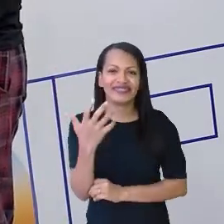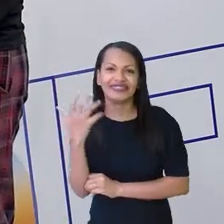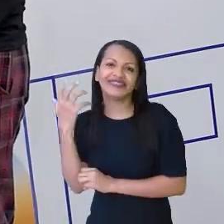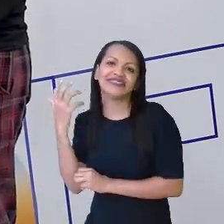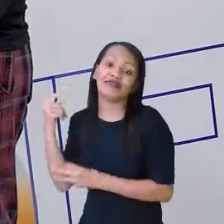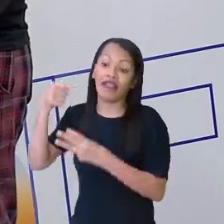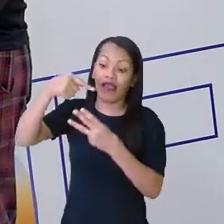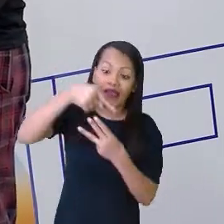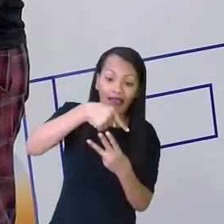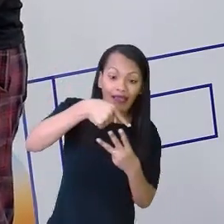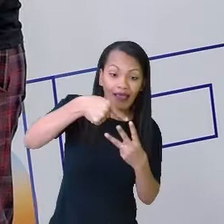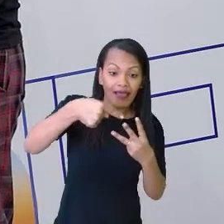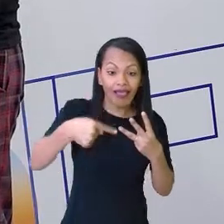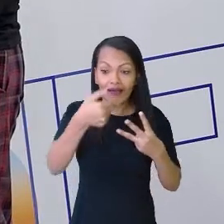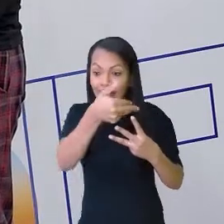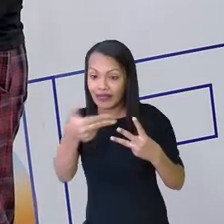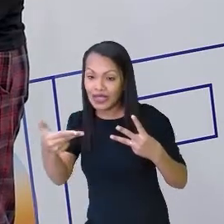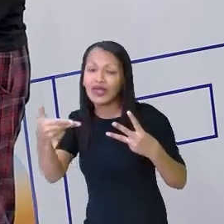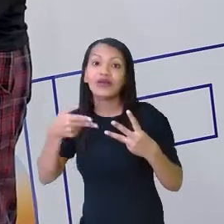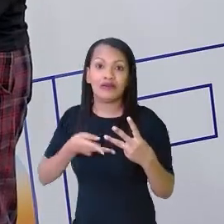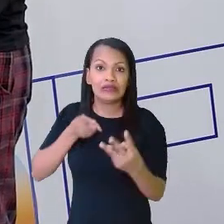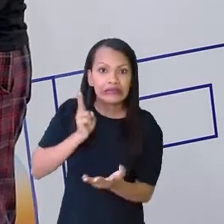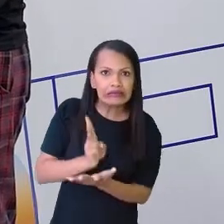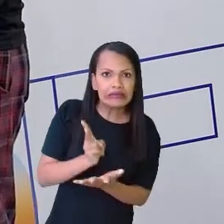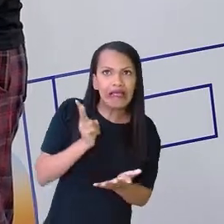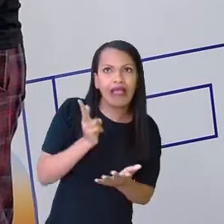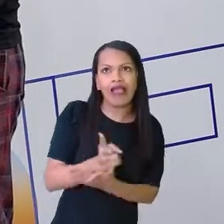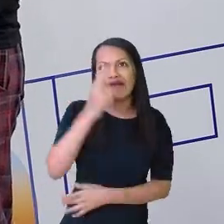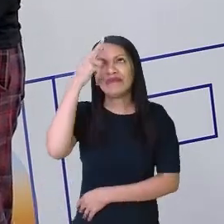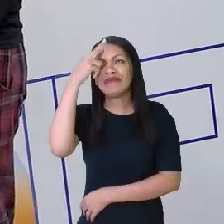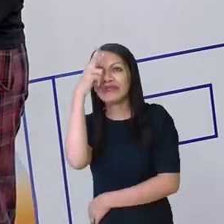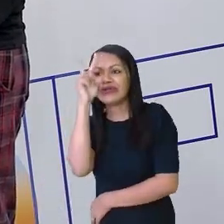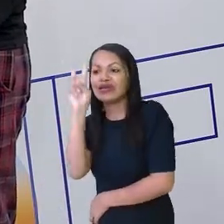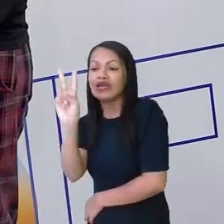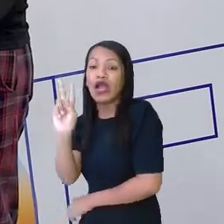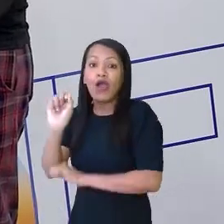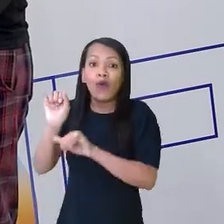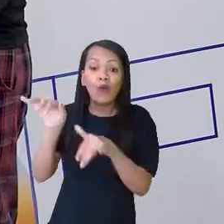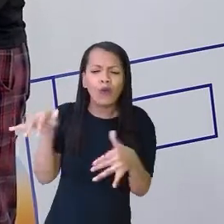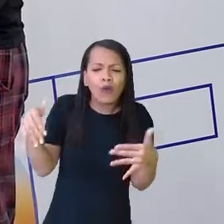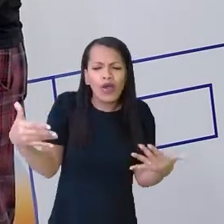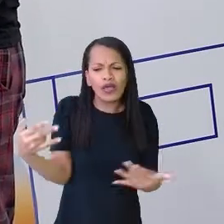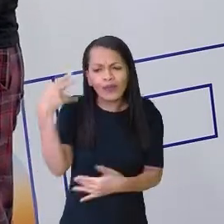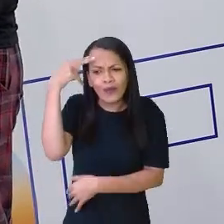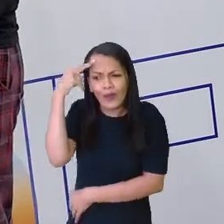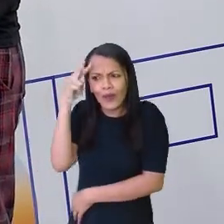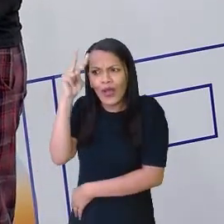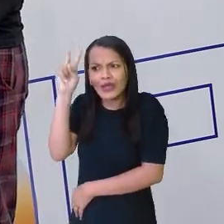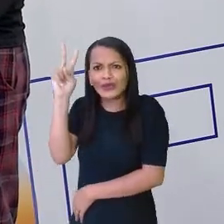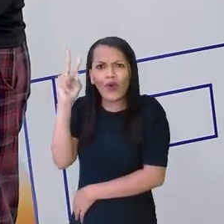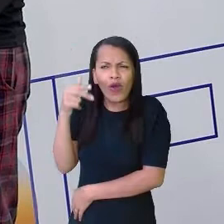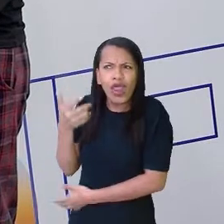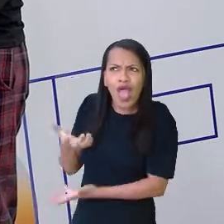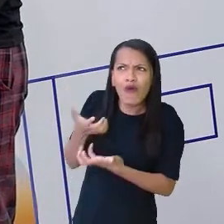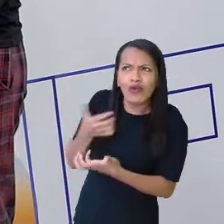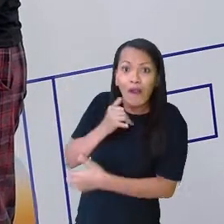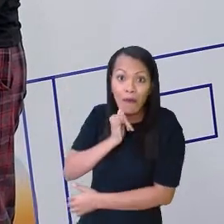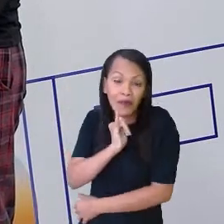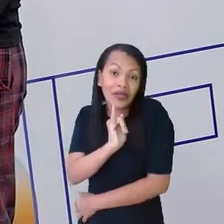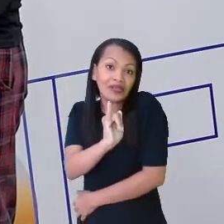Das três peneiras sempre vou lembrar, quando uma história eu quiser